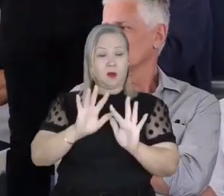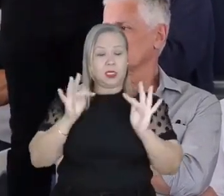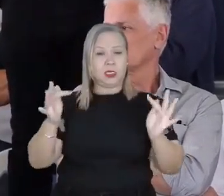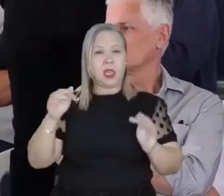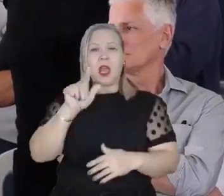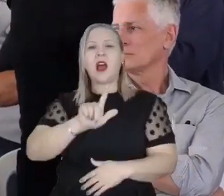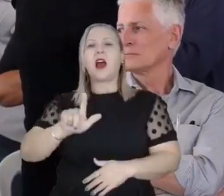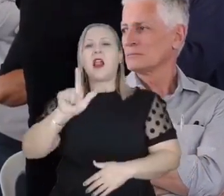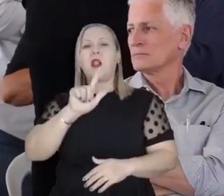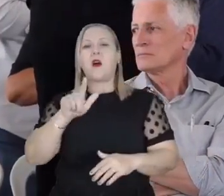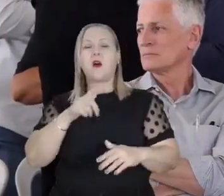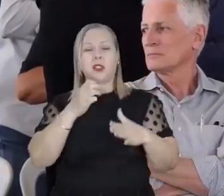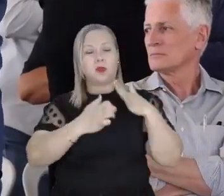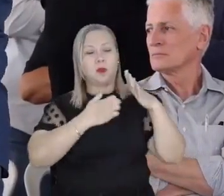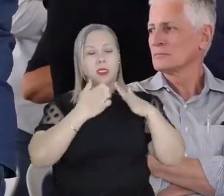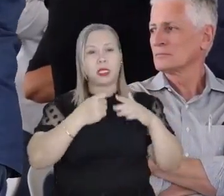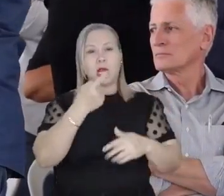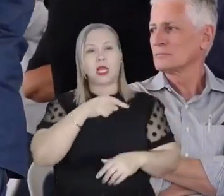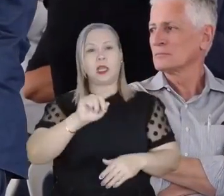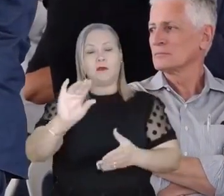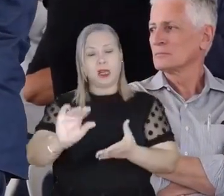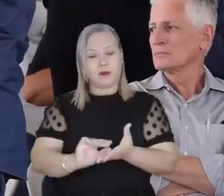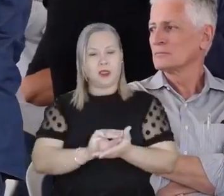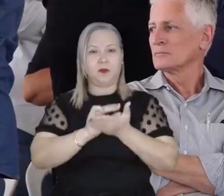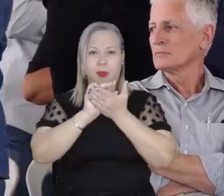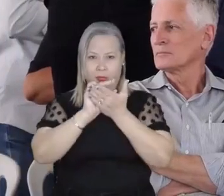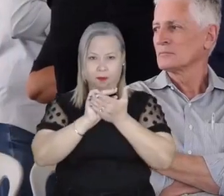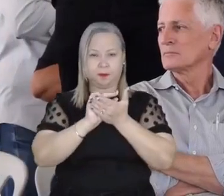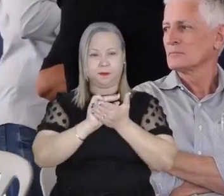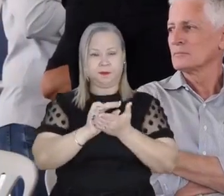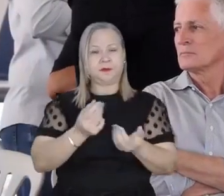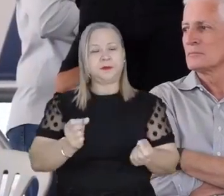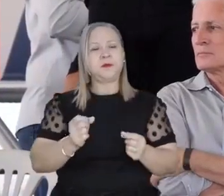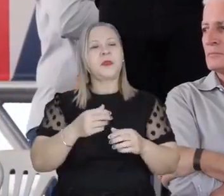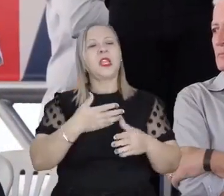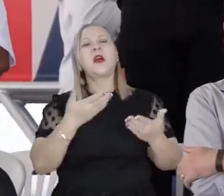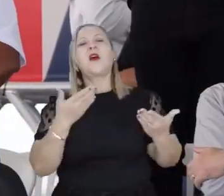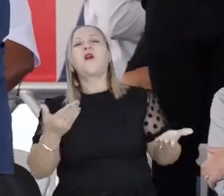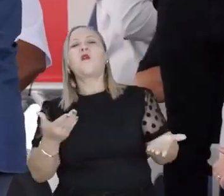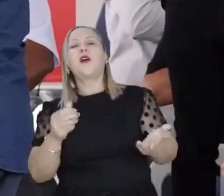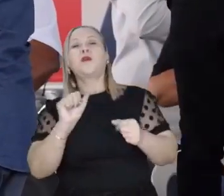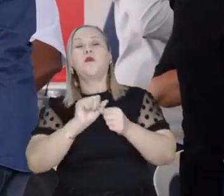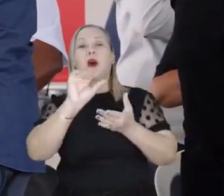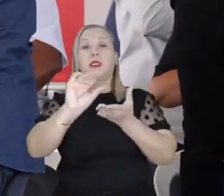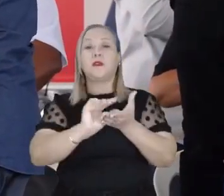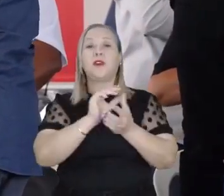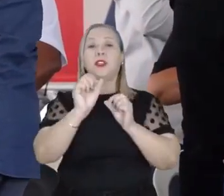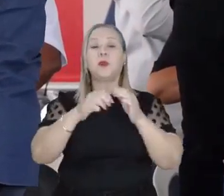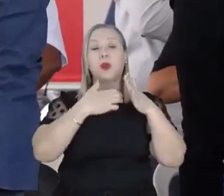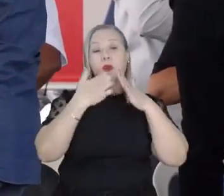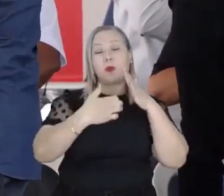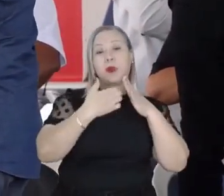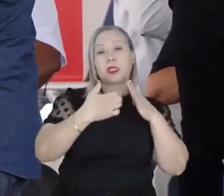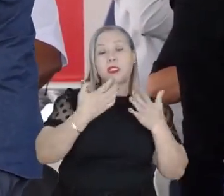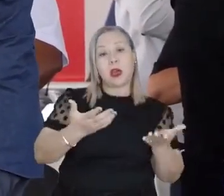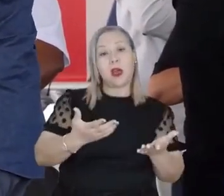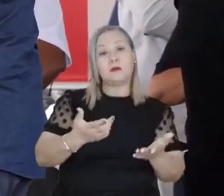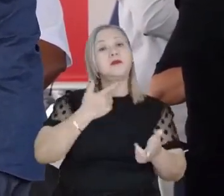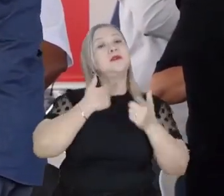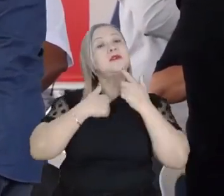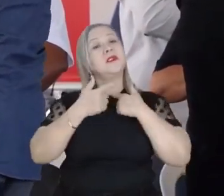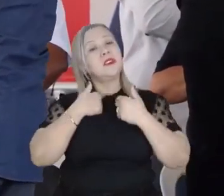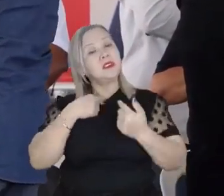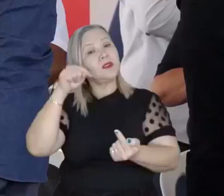faz um investimento. Quando ele faz um investimento, o empresário almeja retorno. Ele tem que